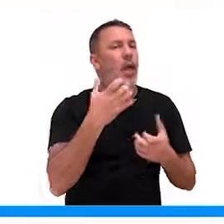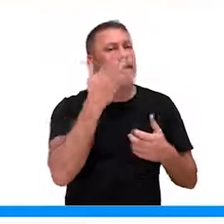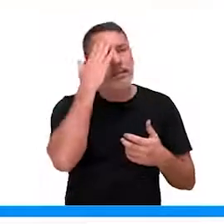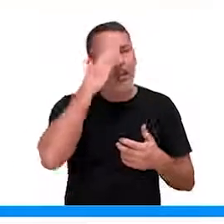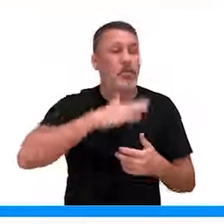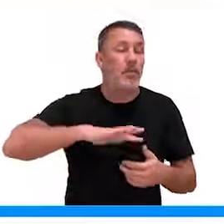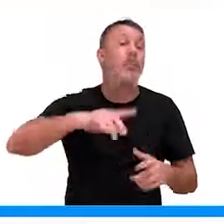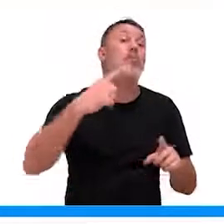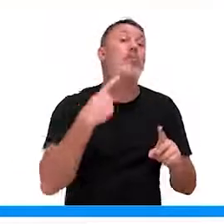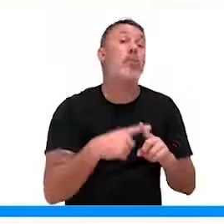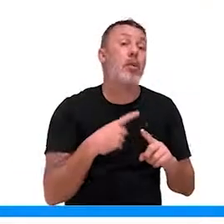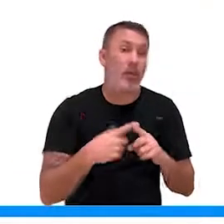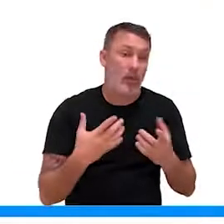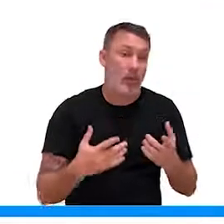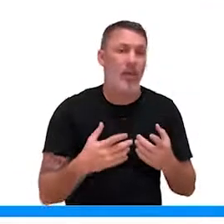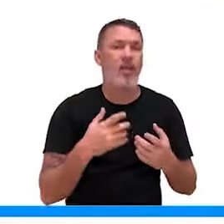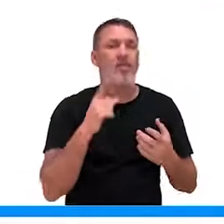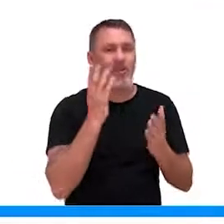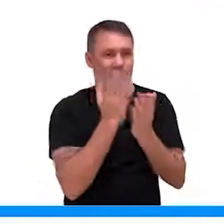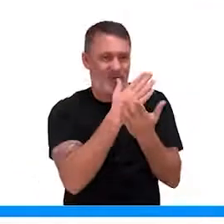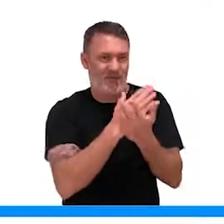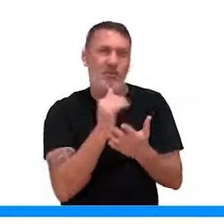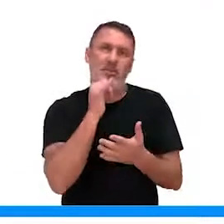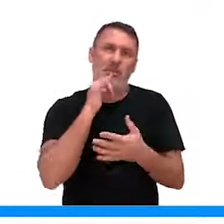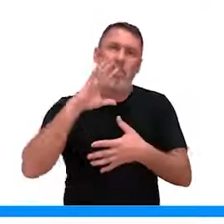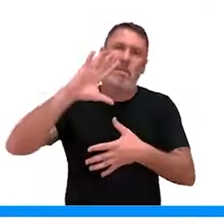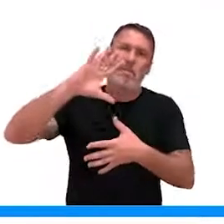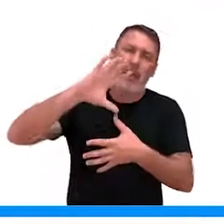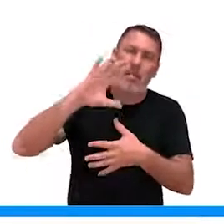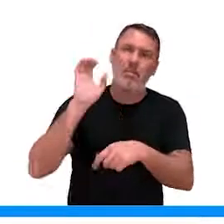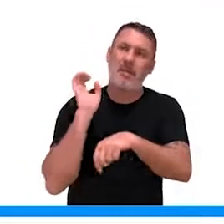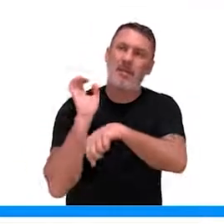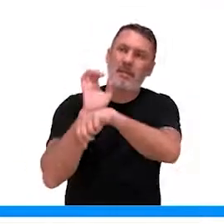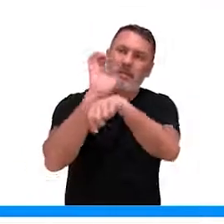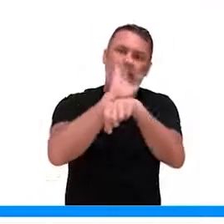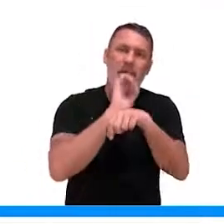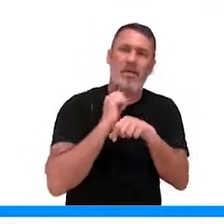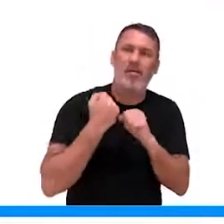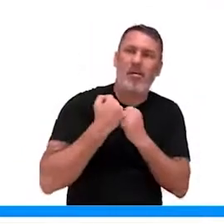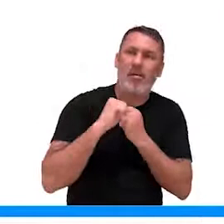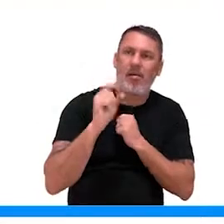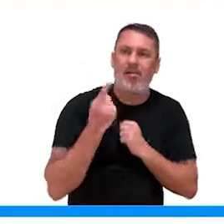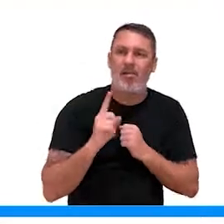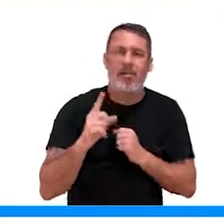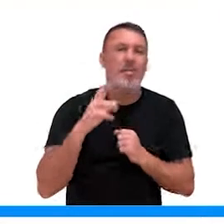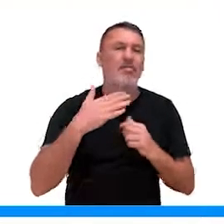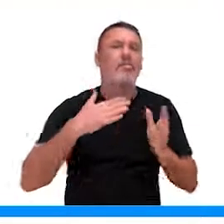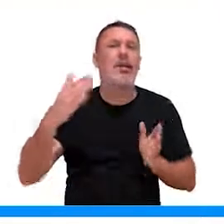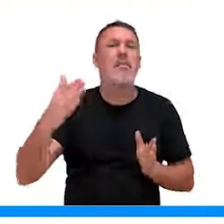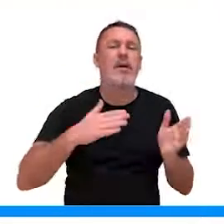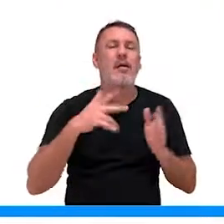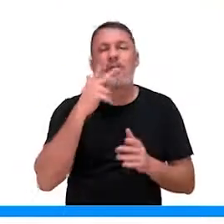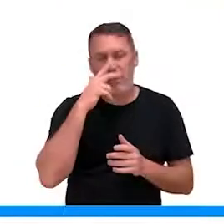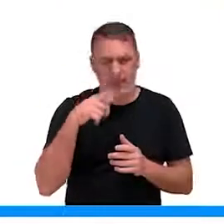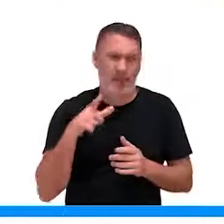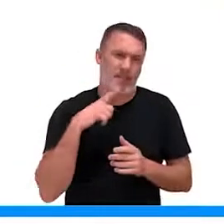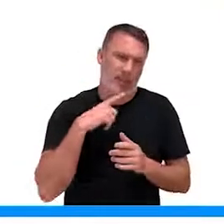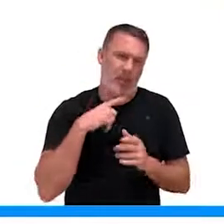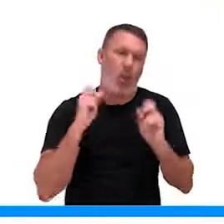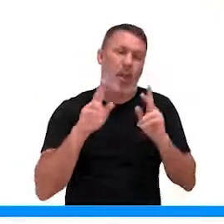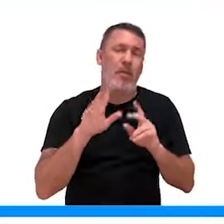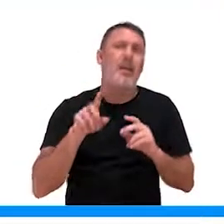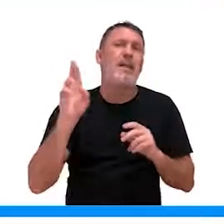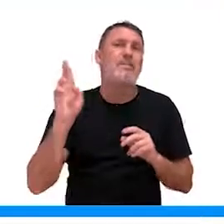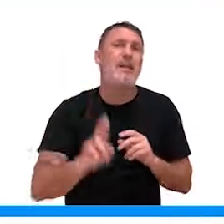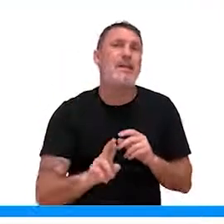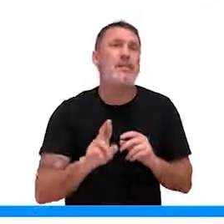fronteiras? Porque para ele, essa divisão de unidades federativas, ela não era representativa geral